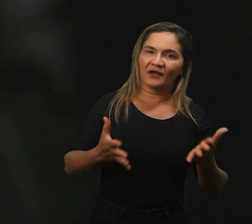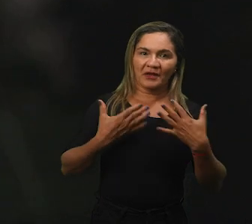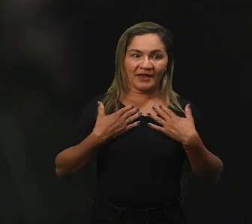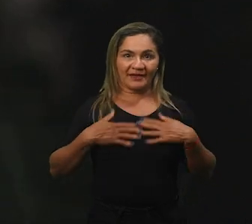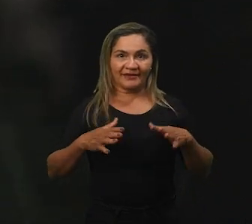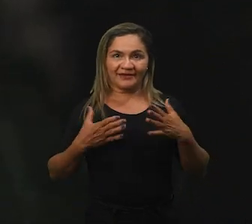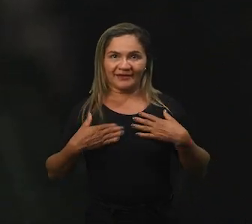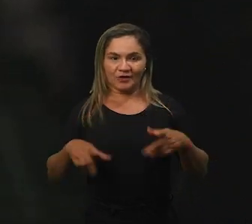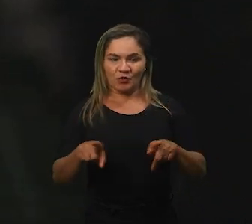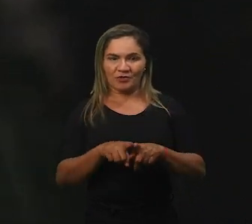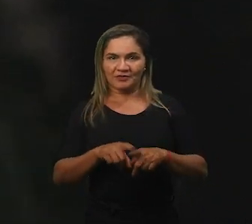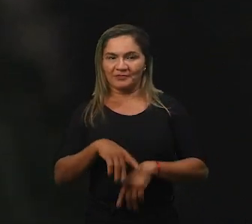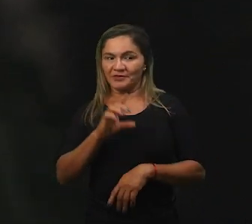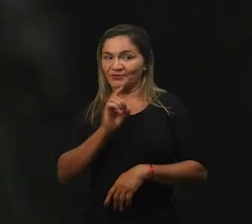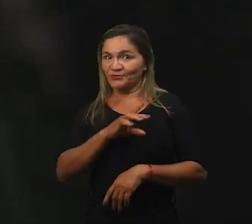Lucas?